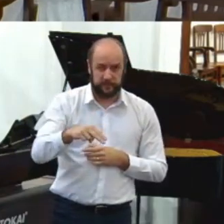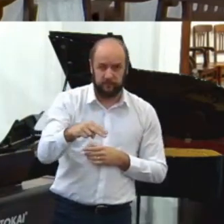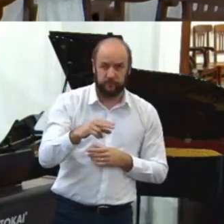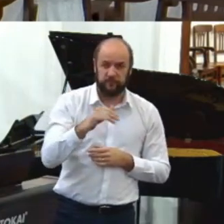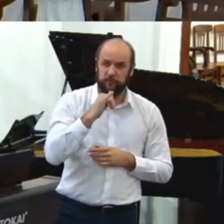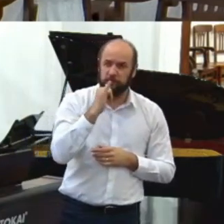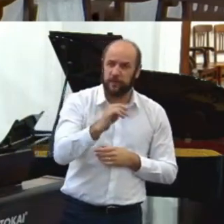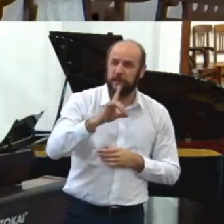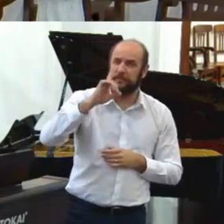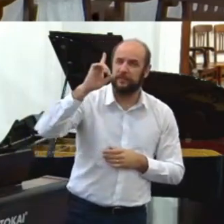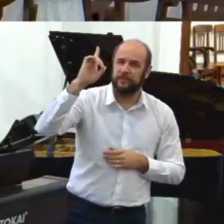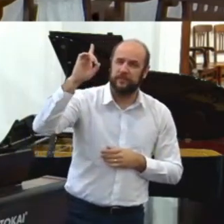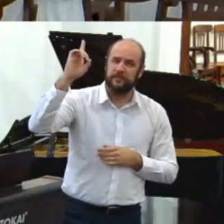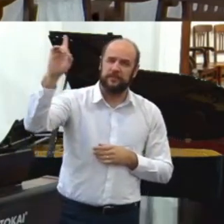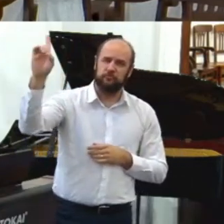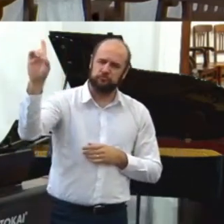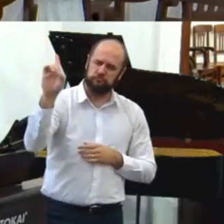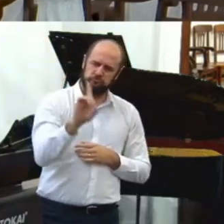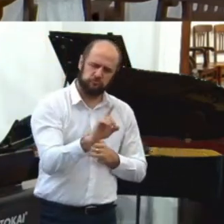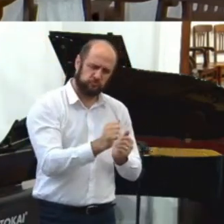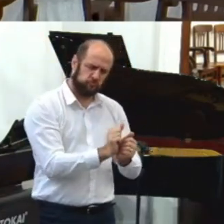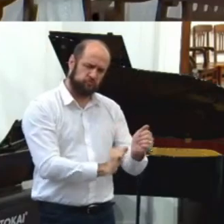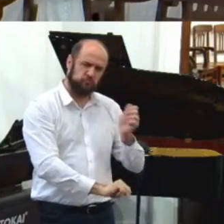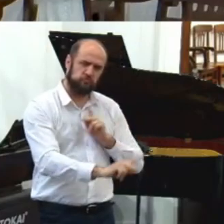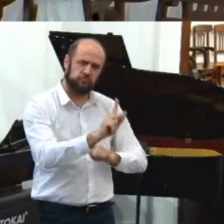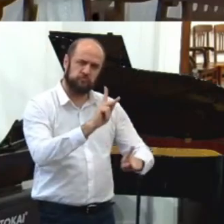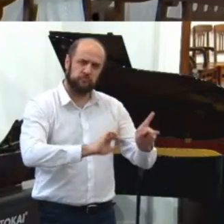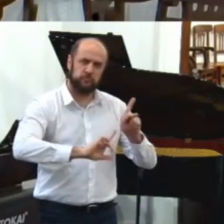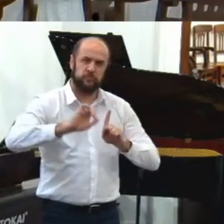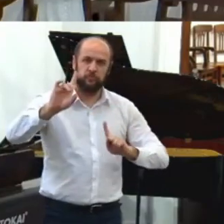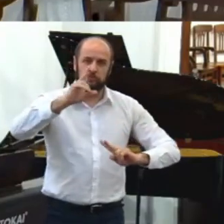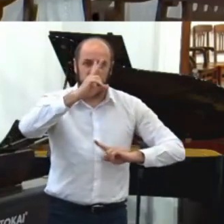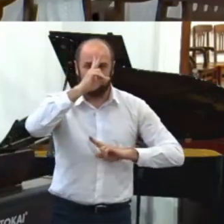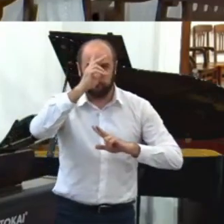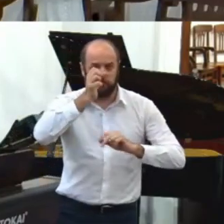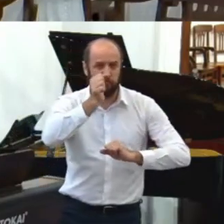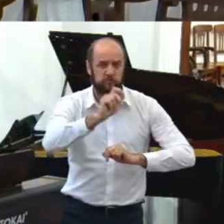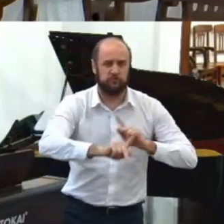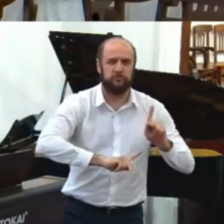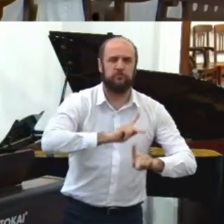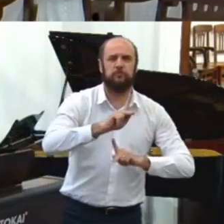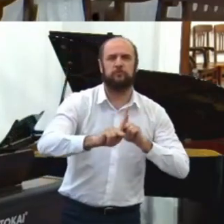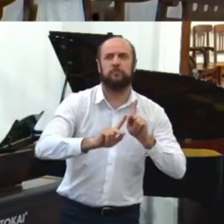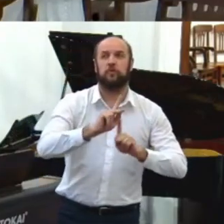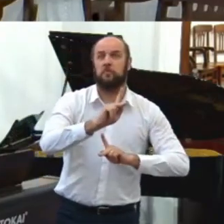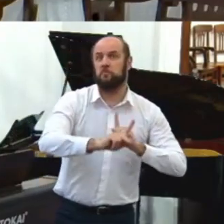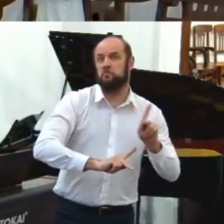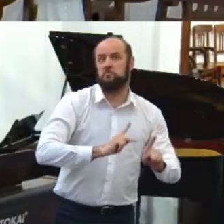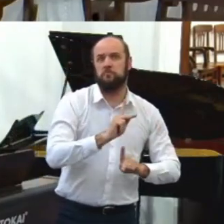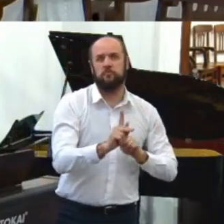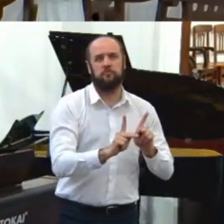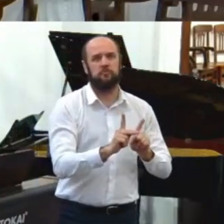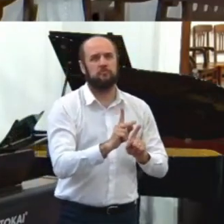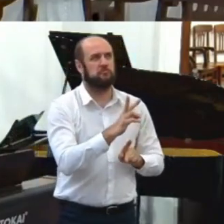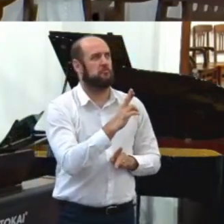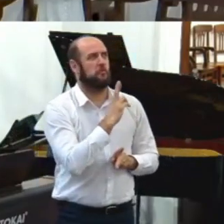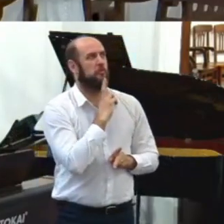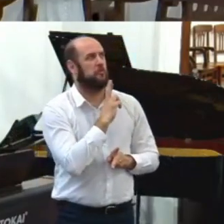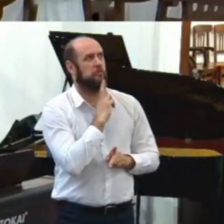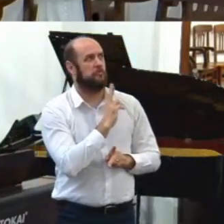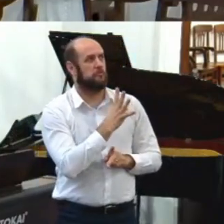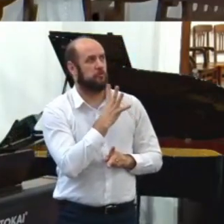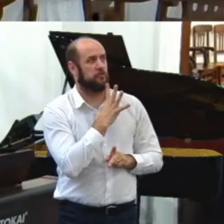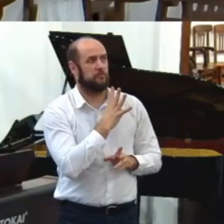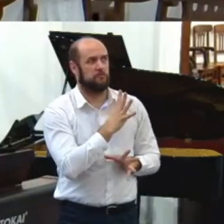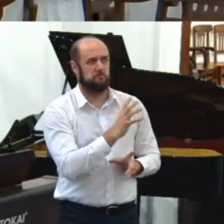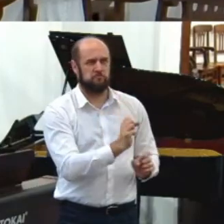o Senhor estava com o povo, que ele era a força do povo, que o povo poderia não ter um reconhecimento de poder no